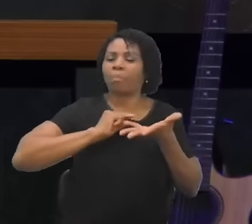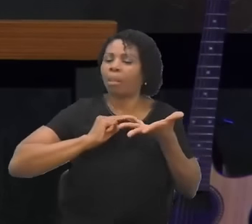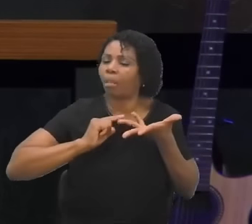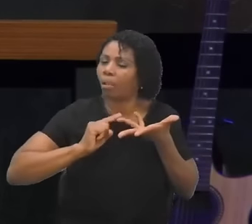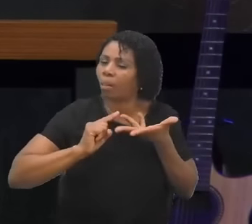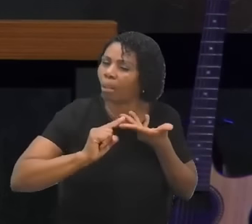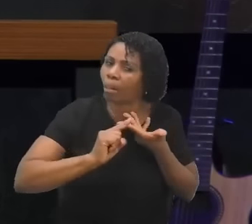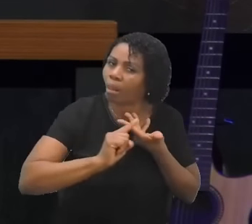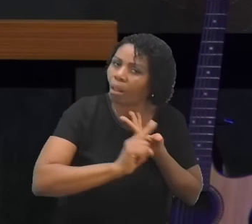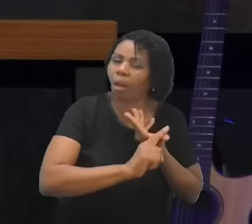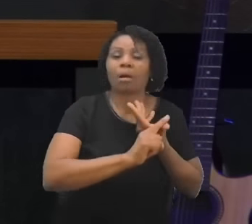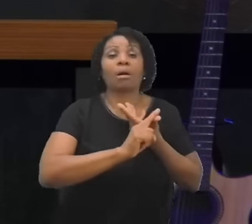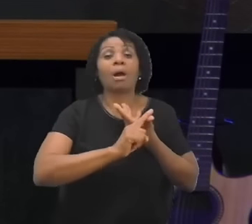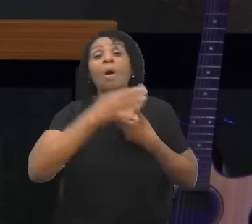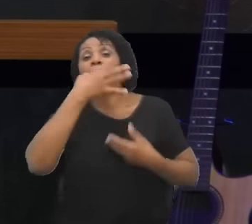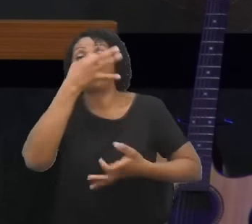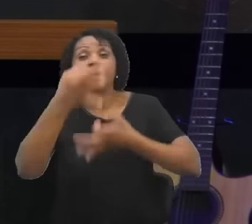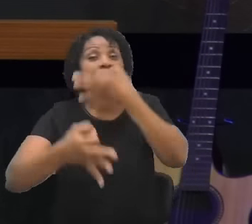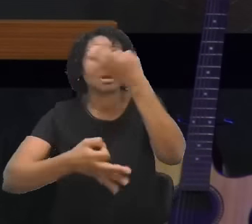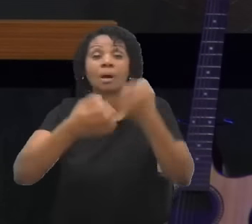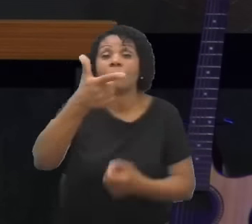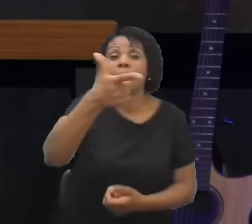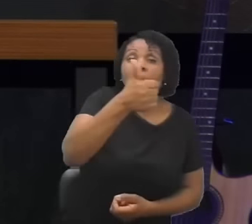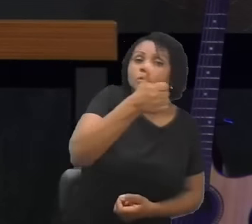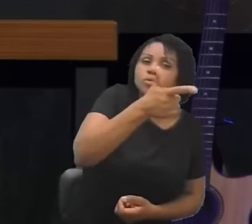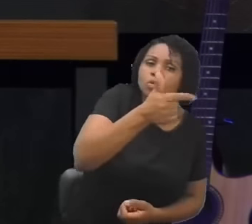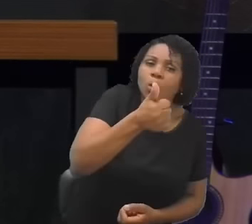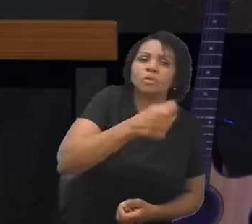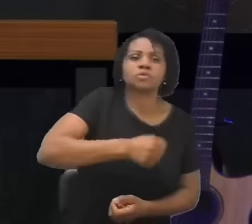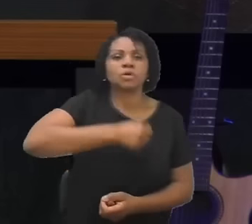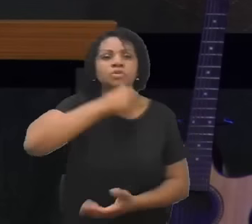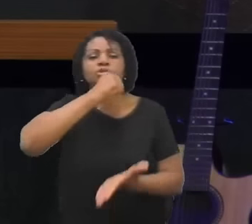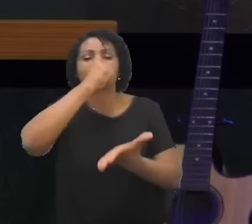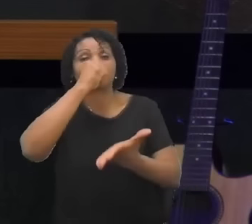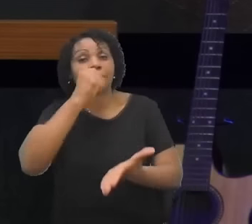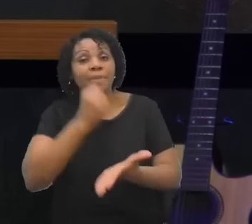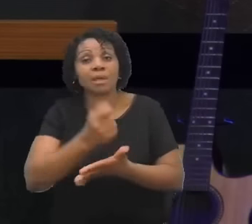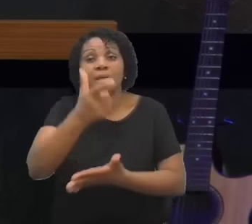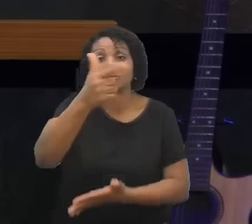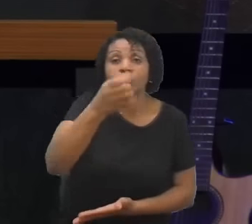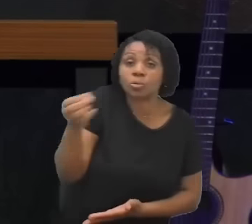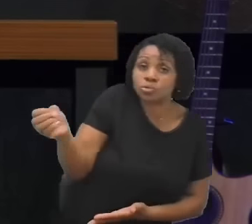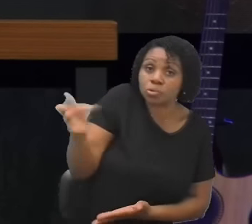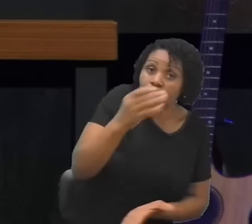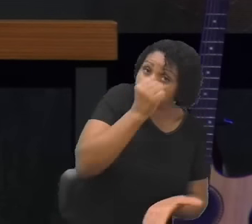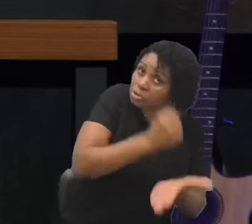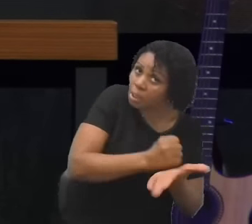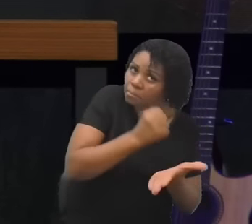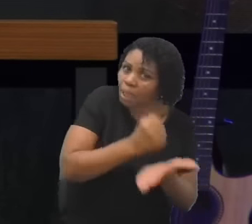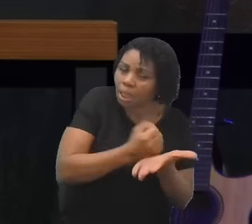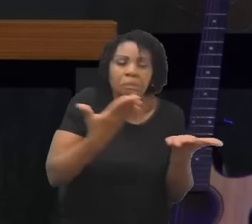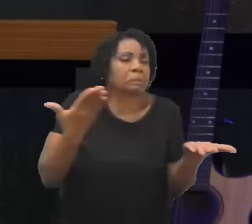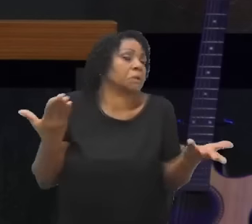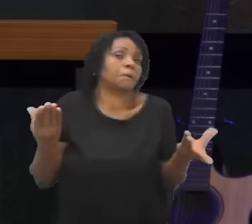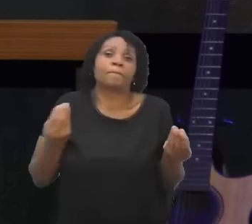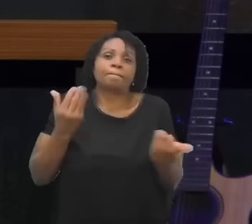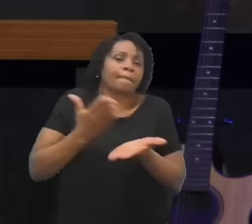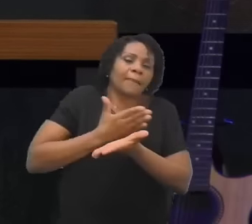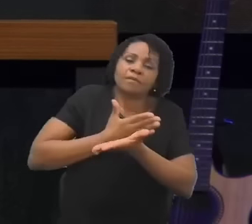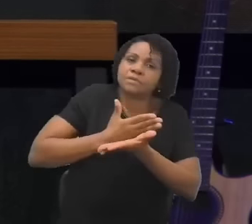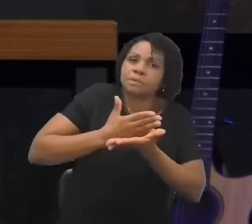várias suposições. São 12 do Antigo Testamento, são 12 do Novo Testamento. Aí você